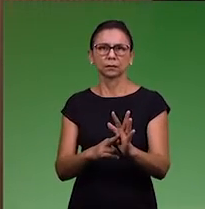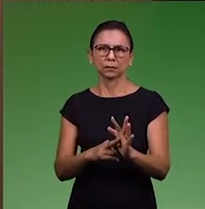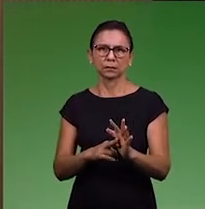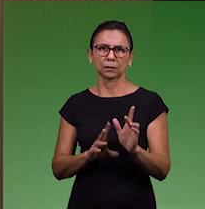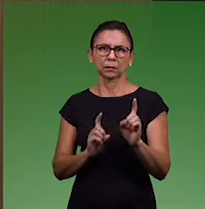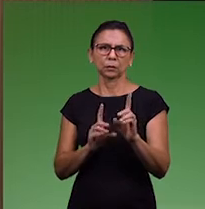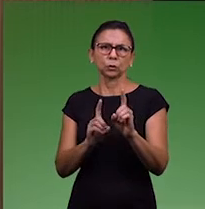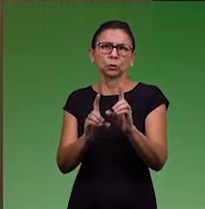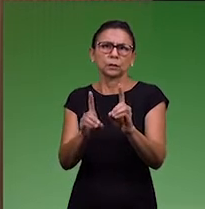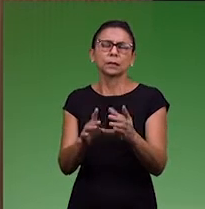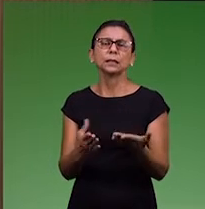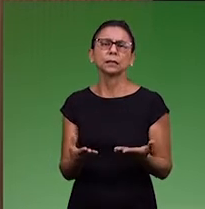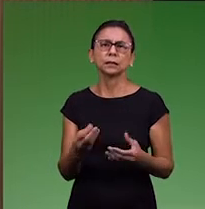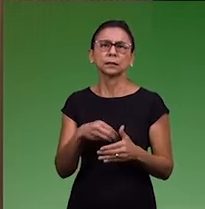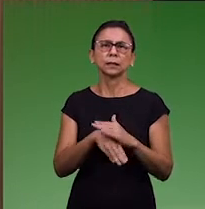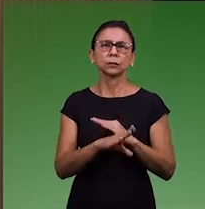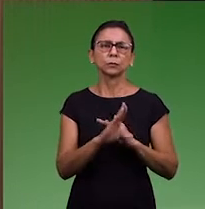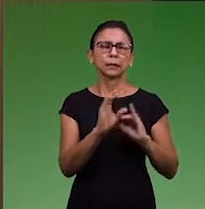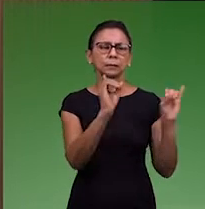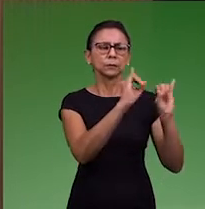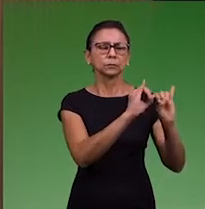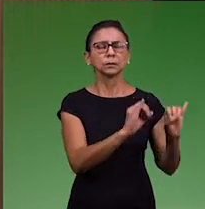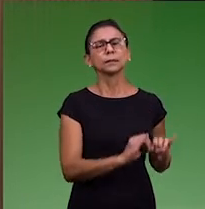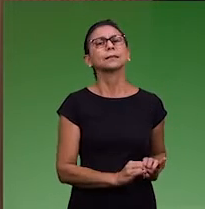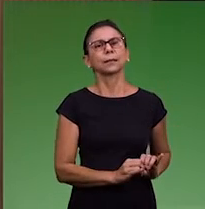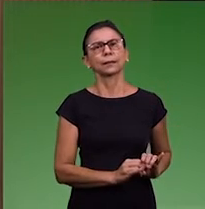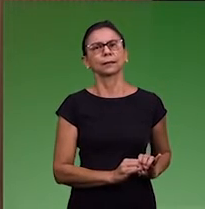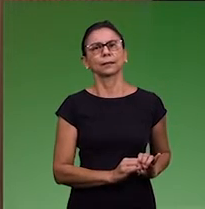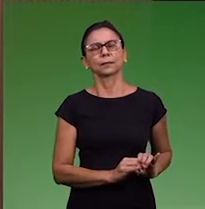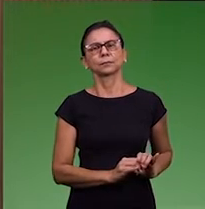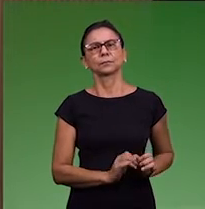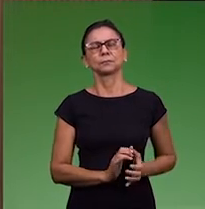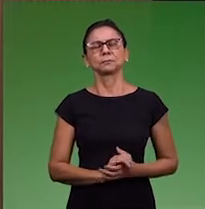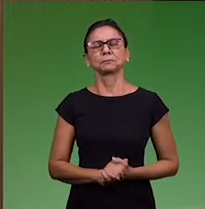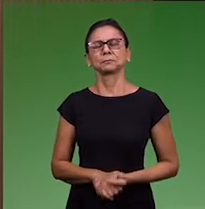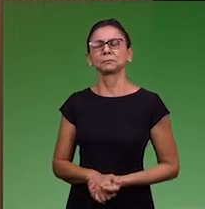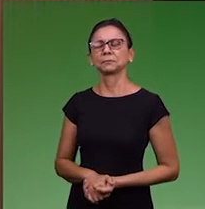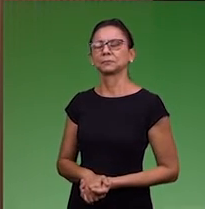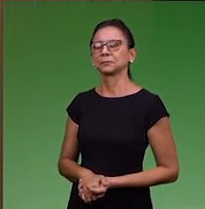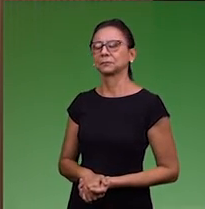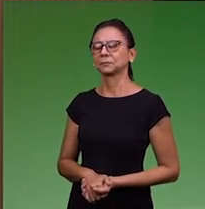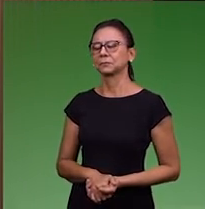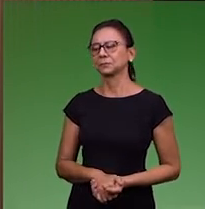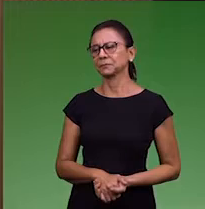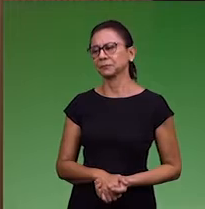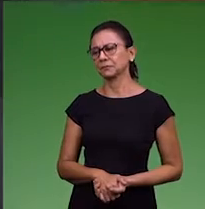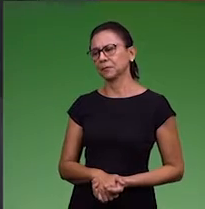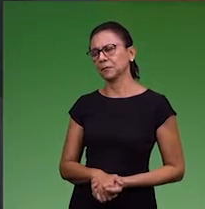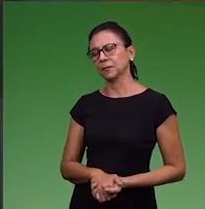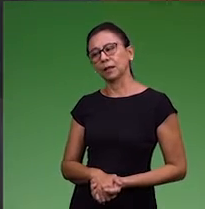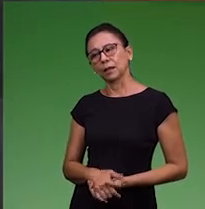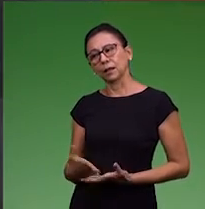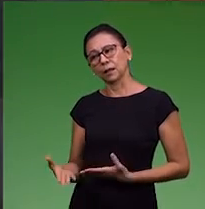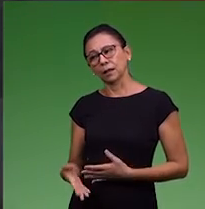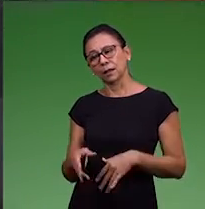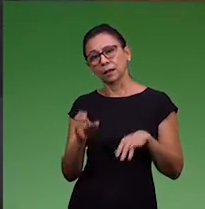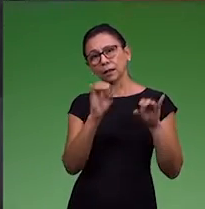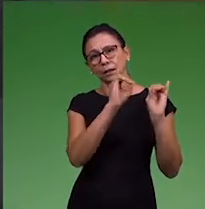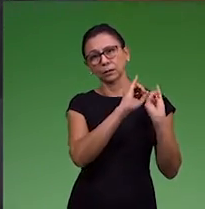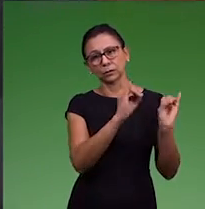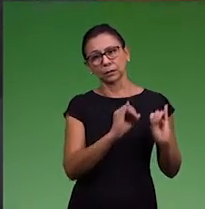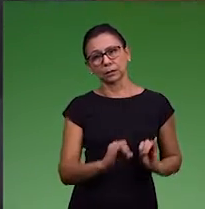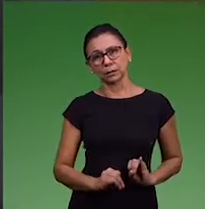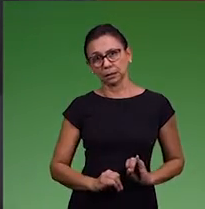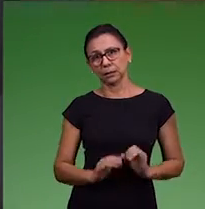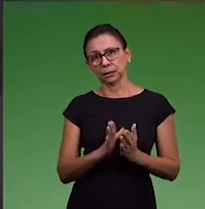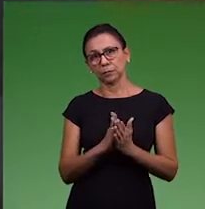questão da idolatria? Como que o ensino dos apóstolos aborda esse assunto? A idolatria ela é condenada